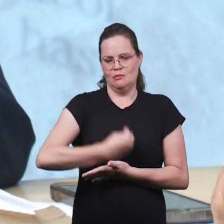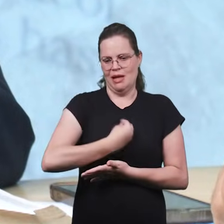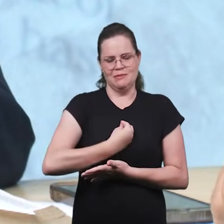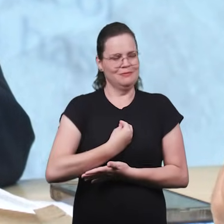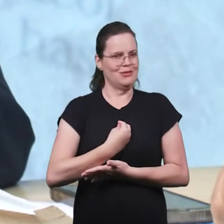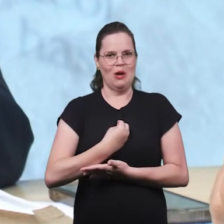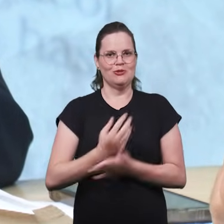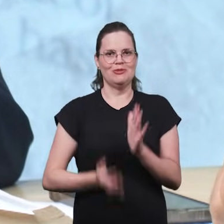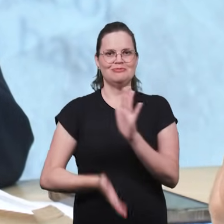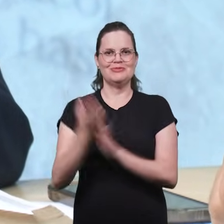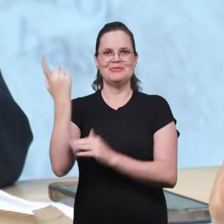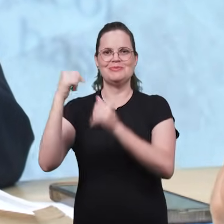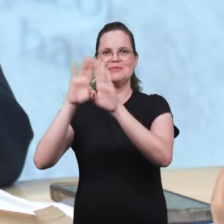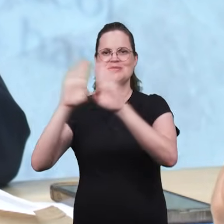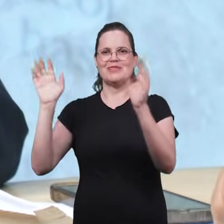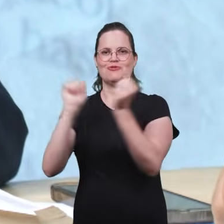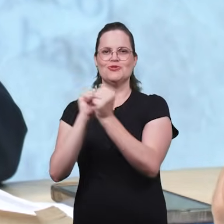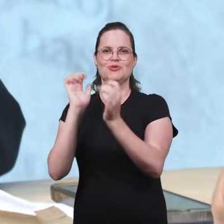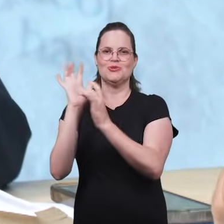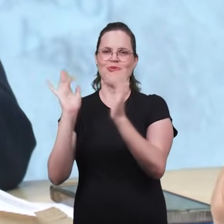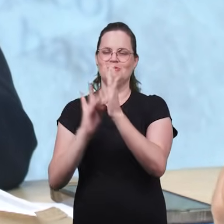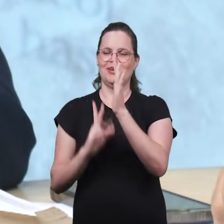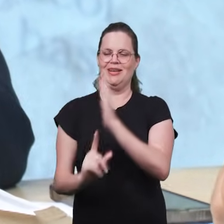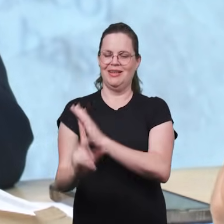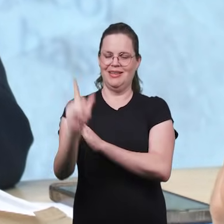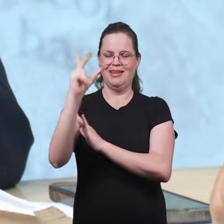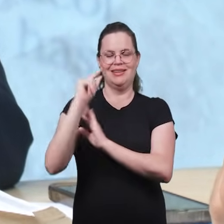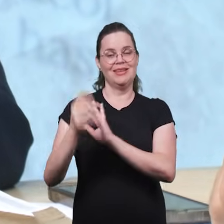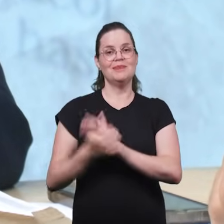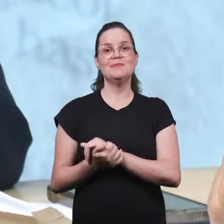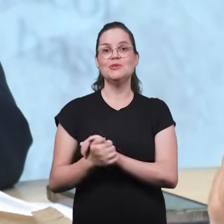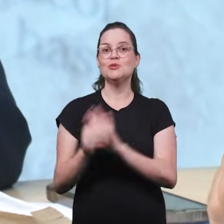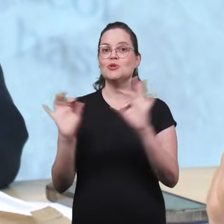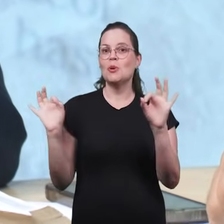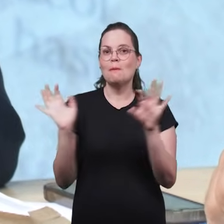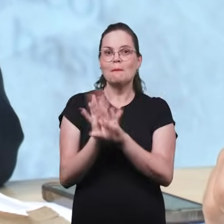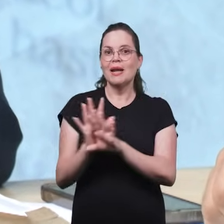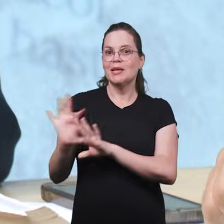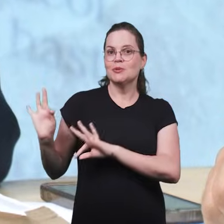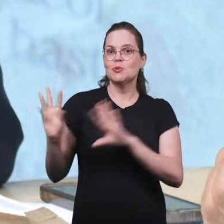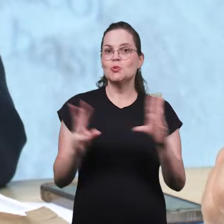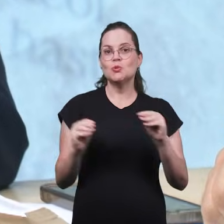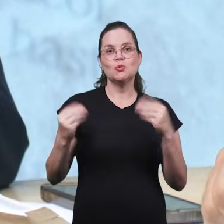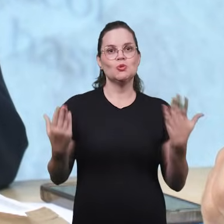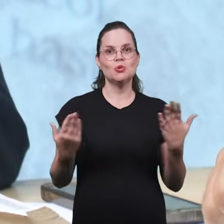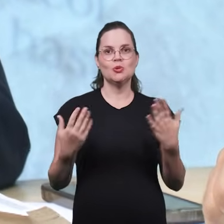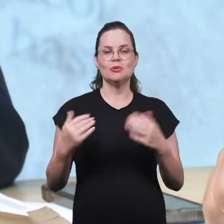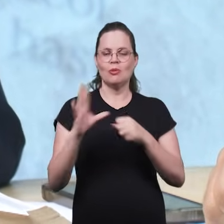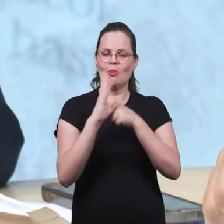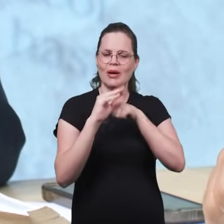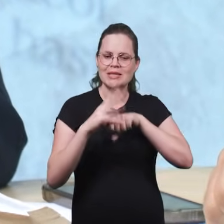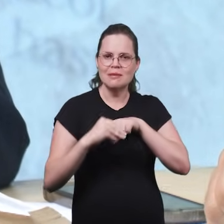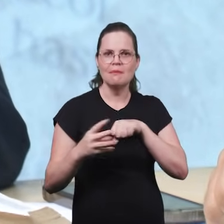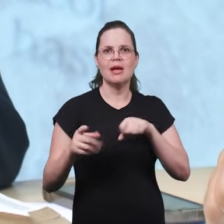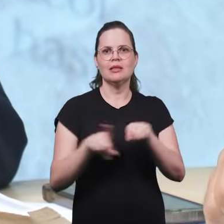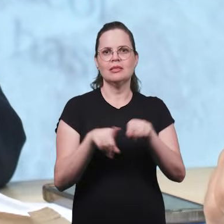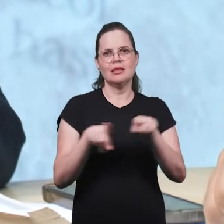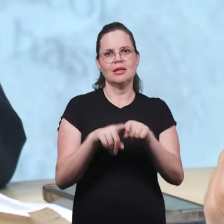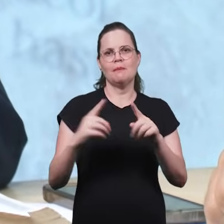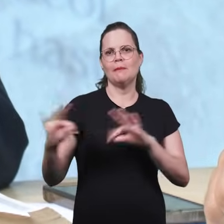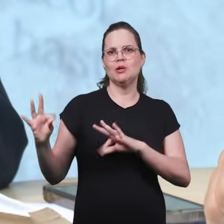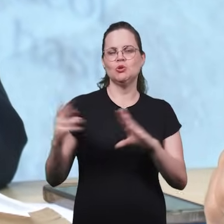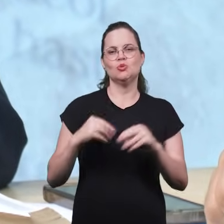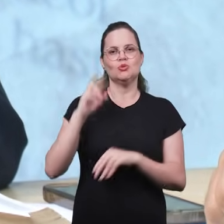não vamos participar mais. Já estaremos com Jesus, como Josias falou aqui, na eternidade, com toda a ciência, com todo o